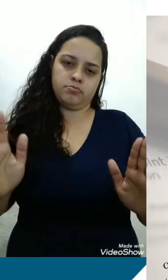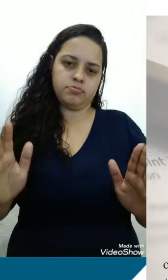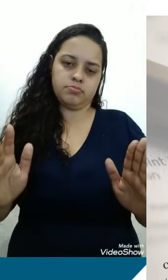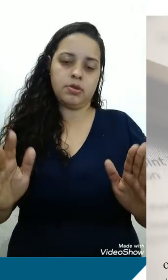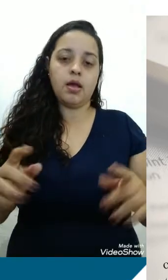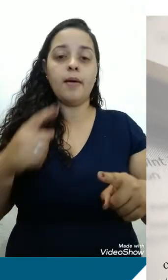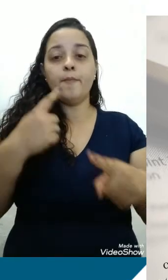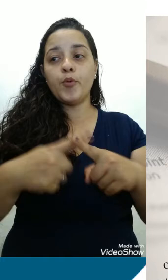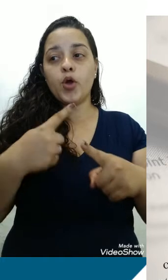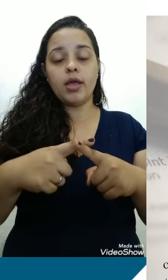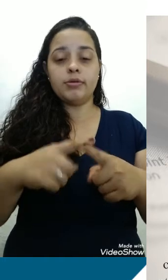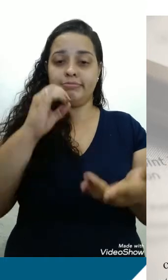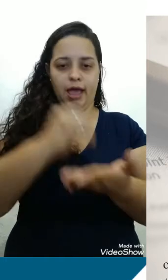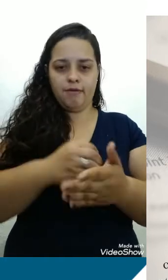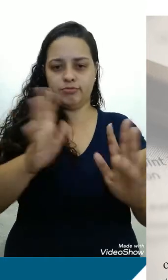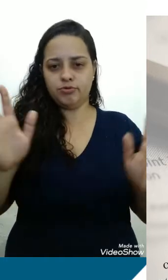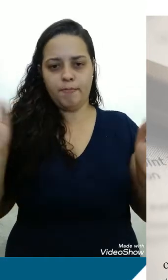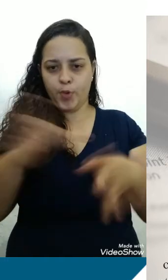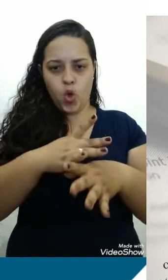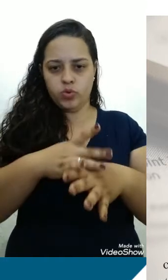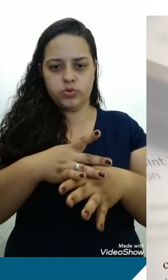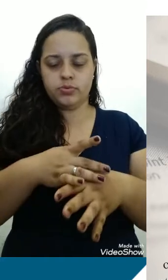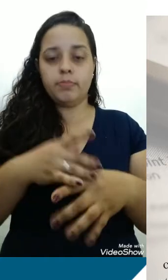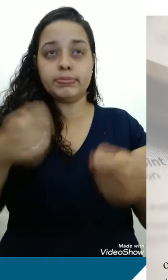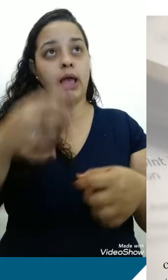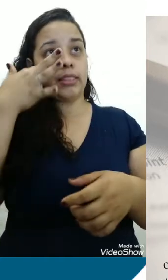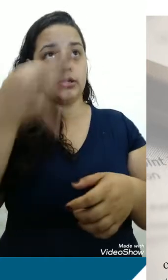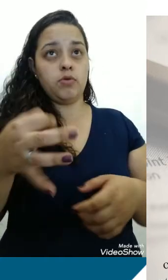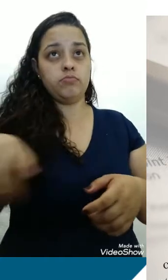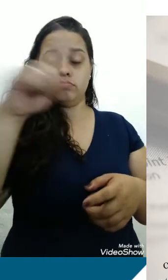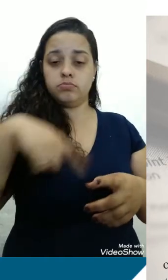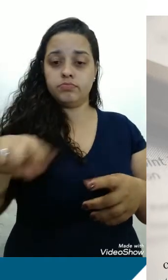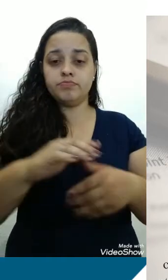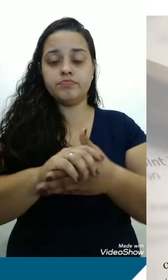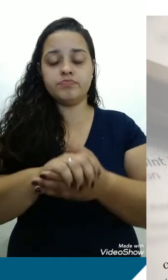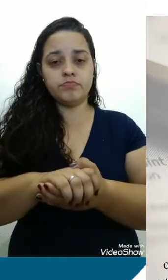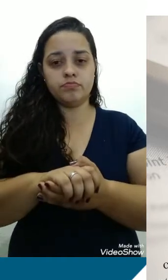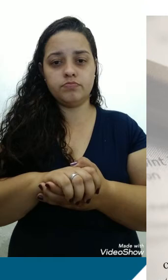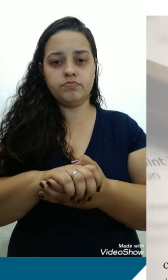corrigidas, justamente porque a redação já vai levar 0 direto na competência 2.